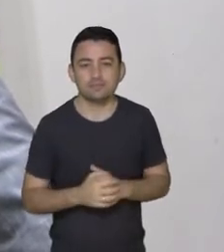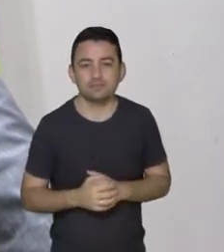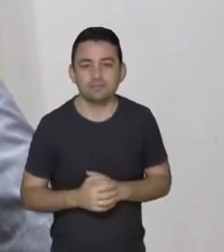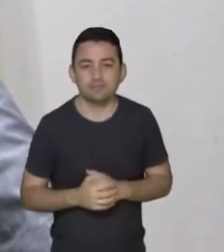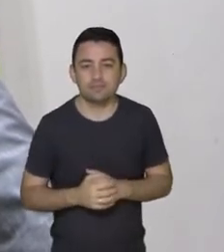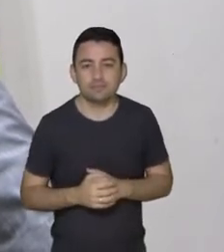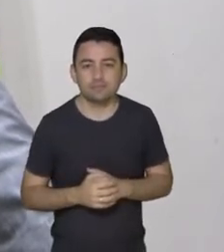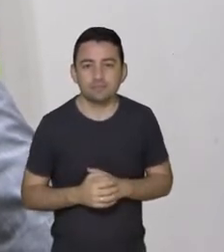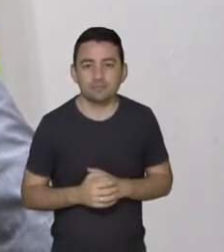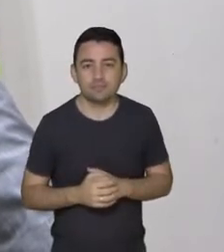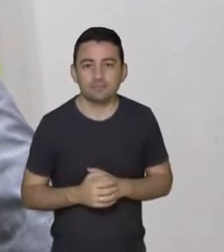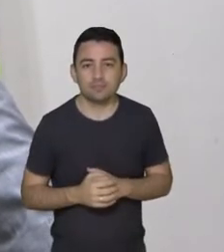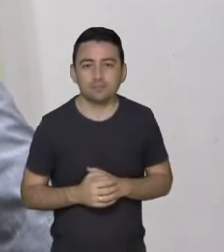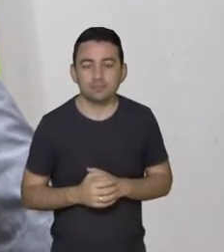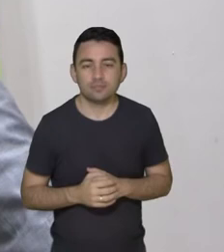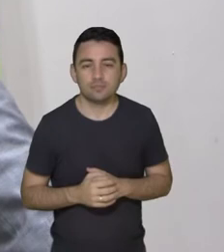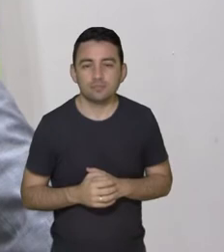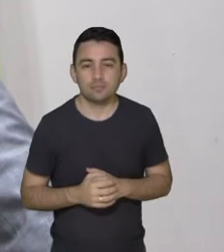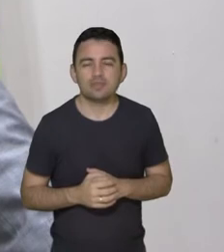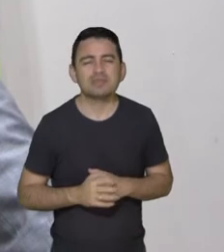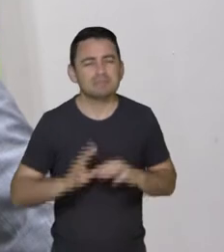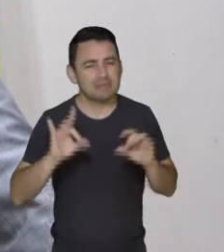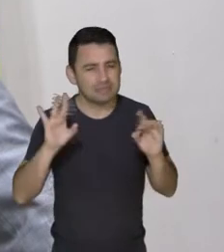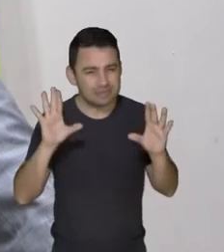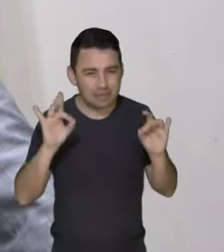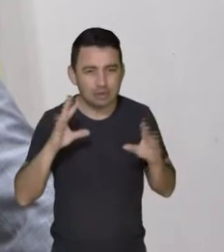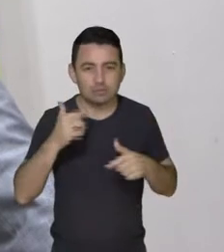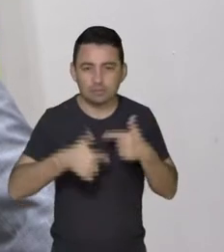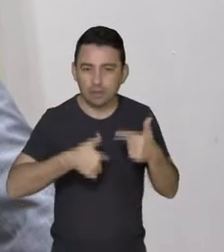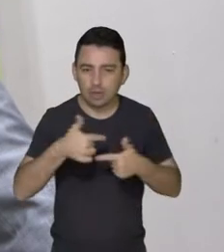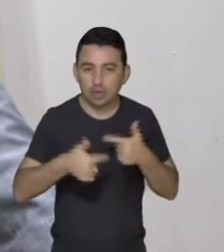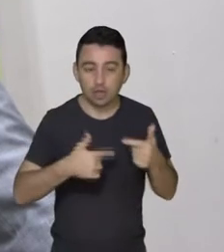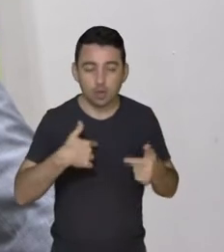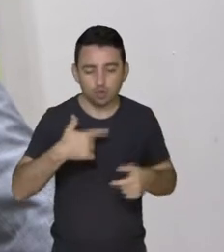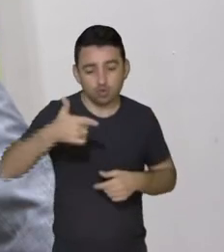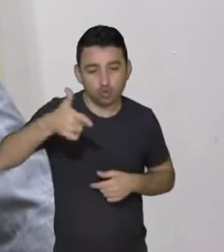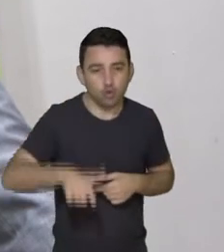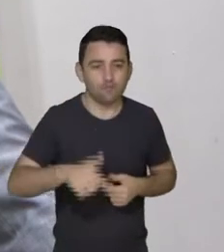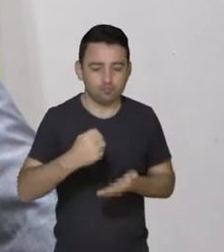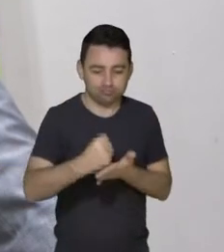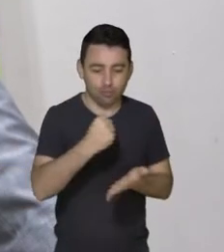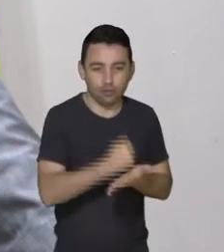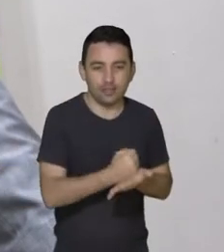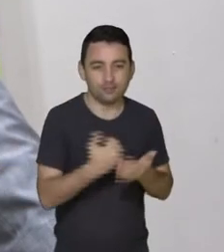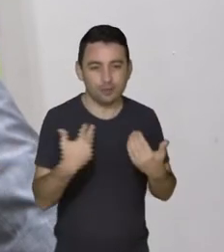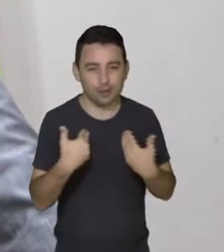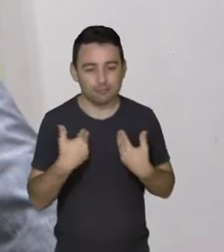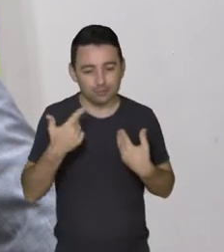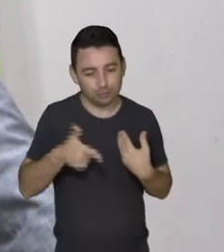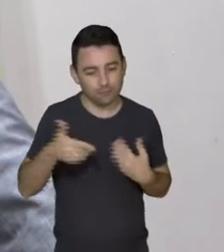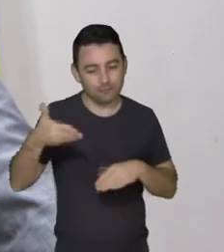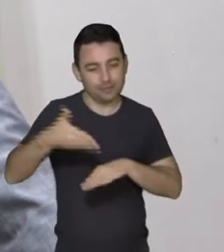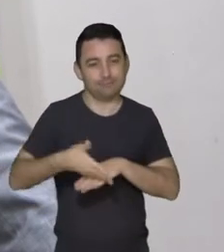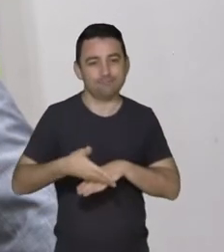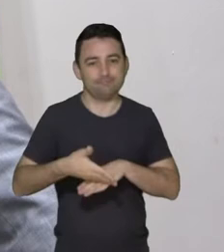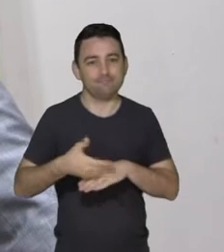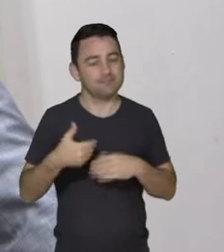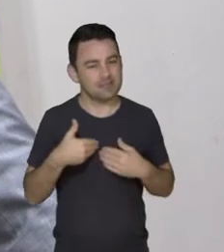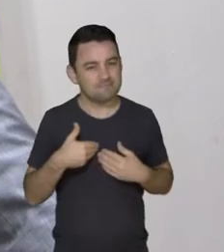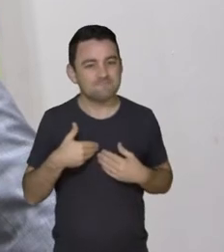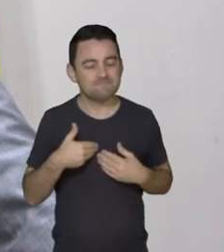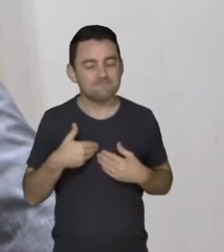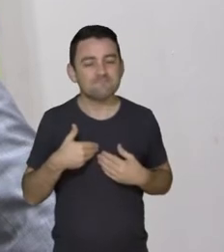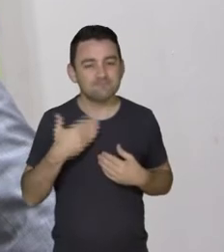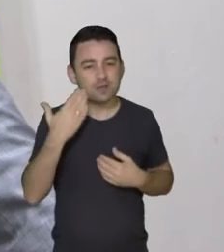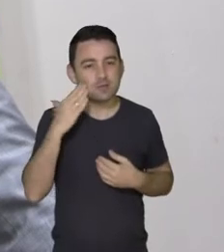fizeram um excelente negócio aí renovando o meu contrato tá tens aqui um cara que tem entendimento